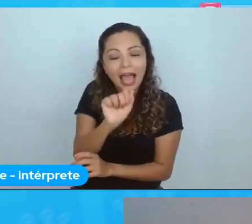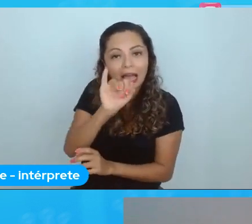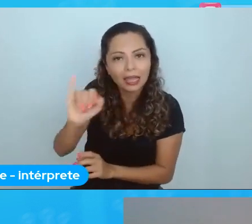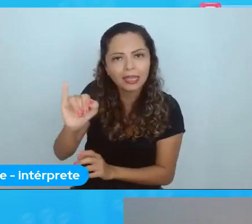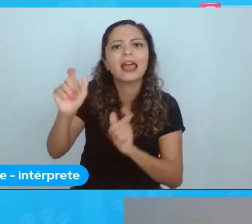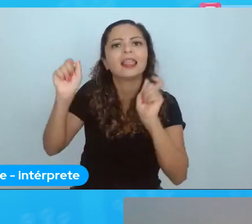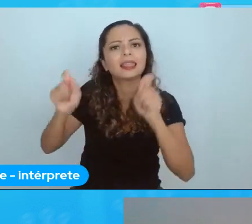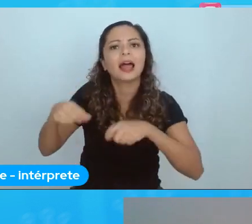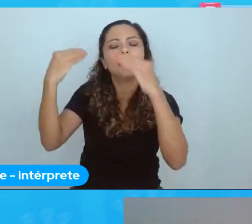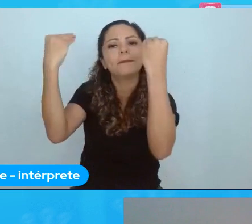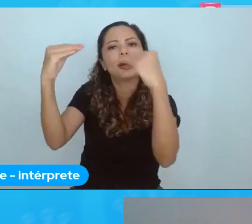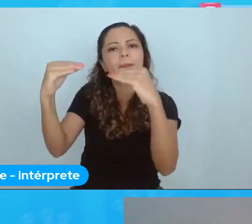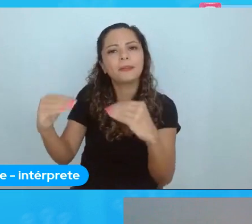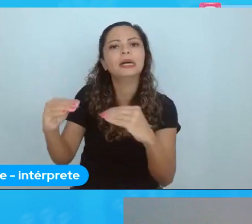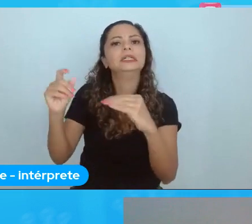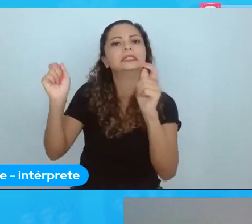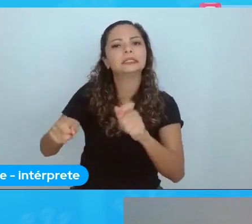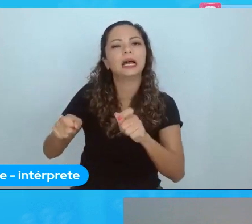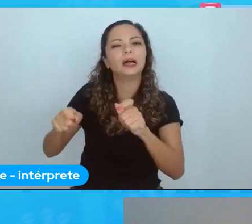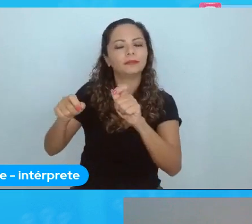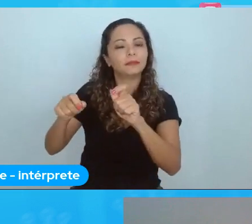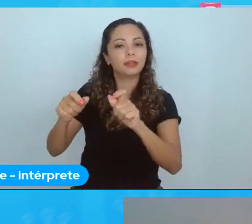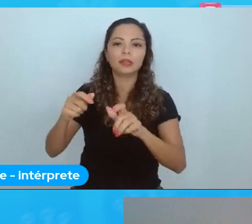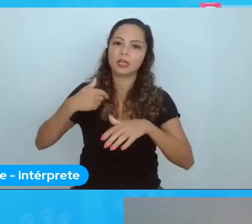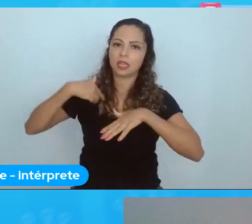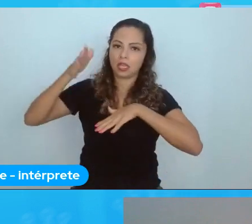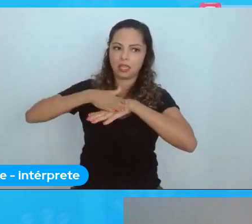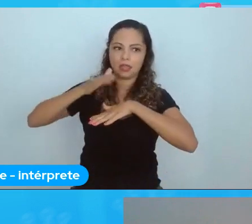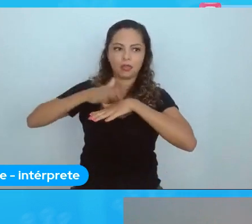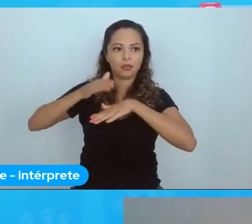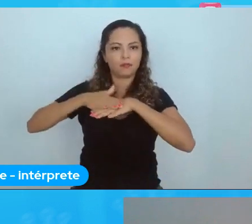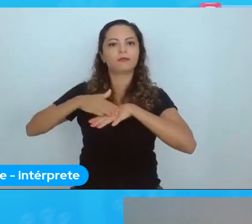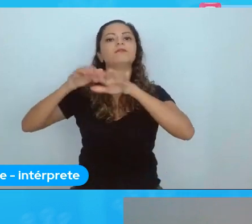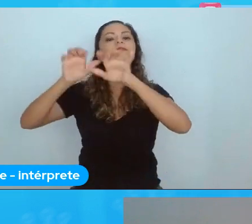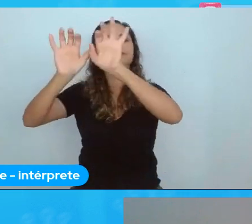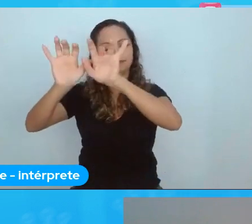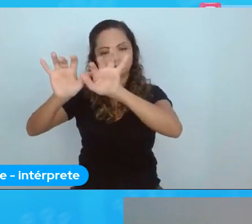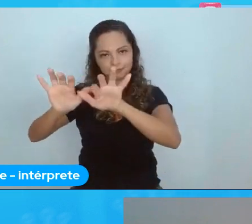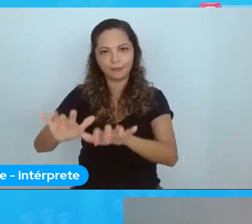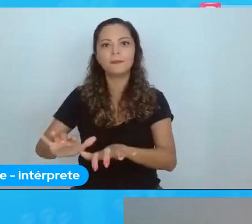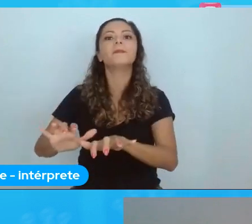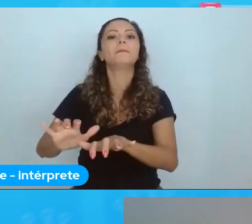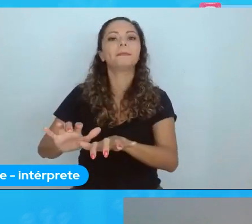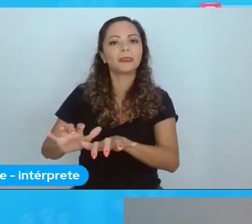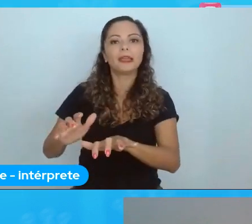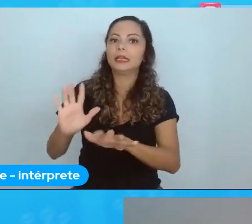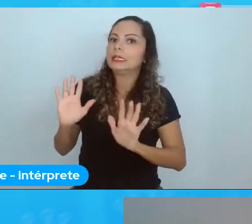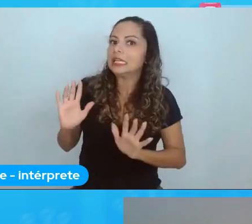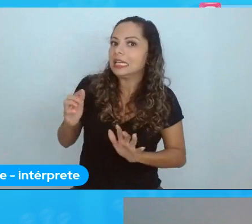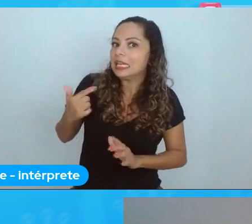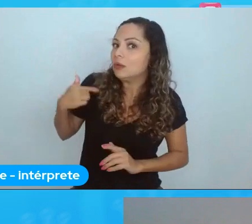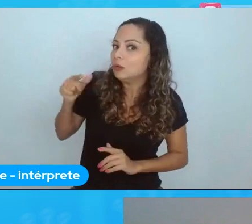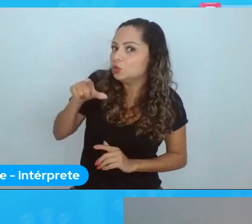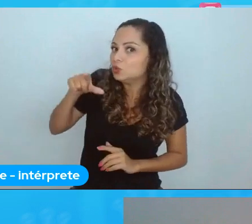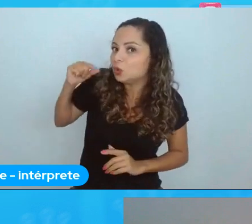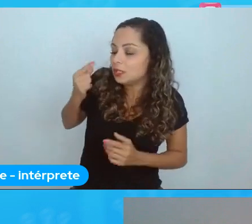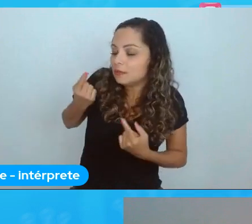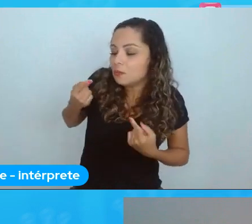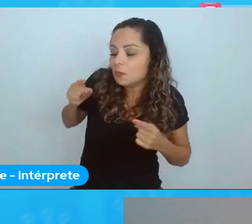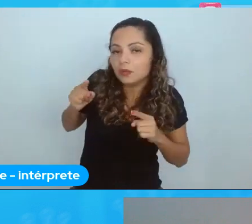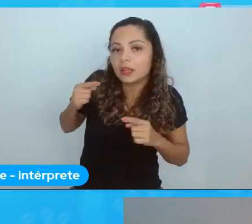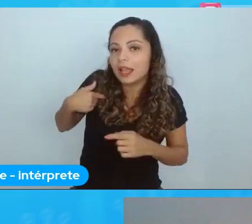artificial, tudo ali eu estar escrevendo, tem muita coisa ali que não fui eu que escolhi as notas, né? Eu escolho notas aleatoriamente,